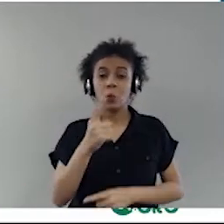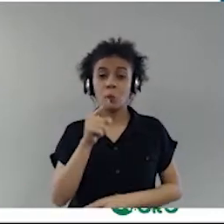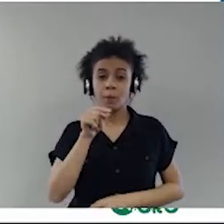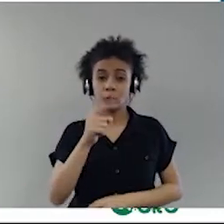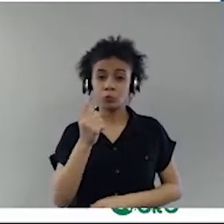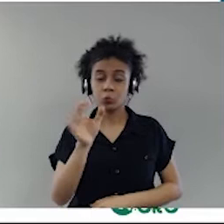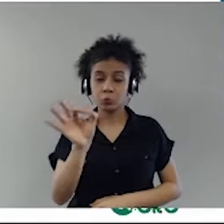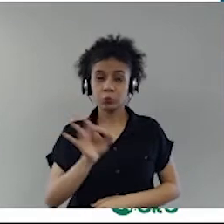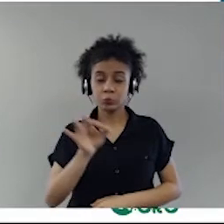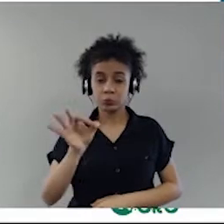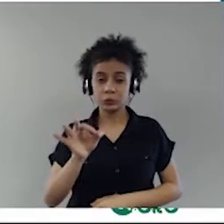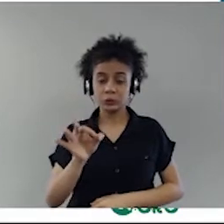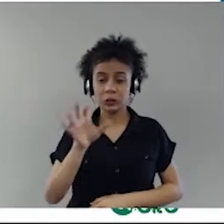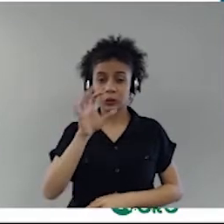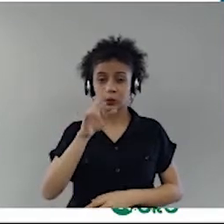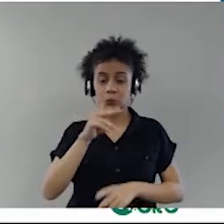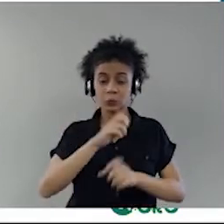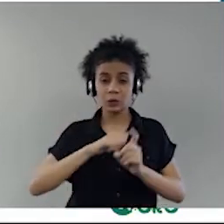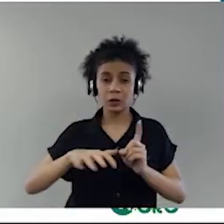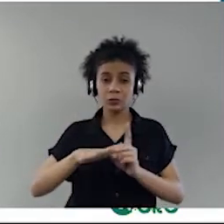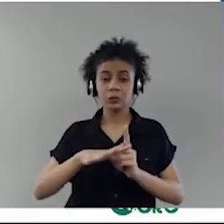1,1% da população brasileira